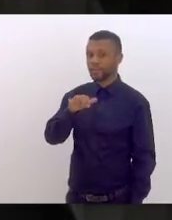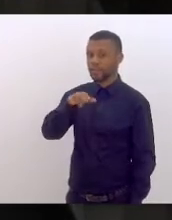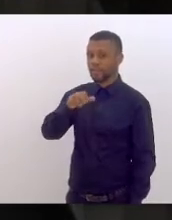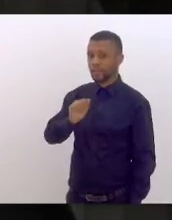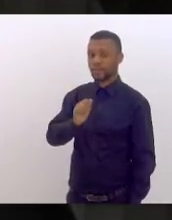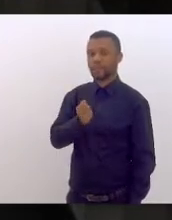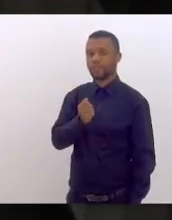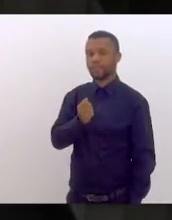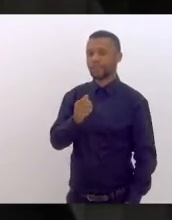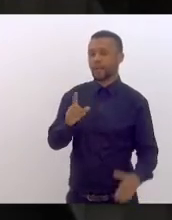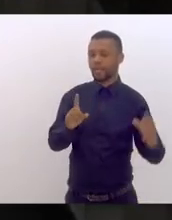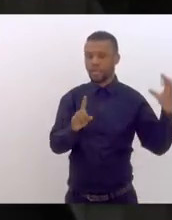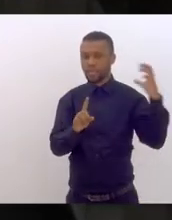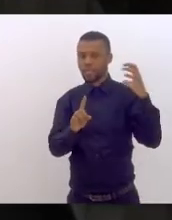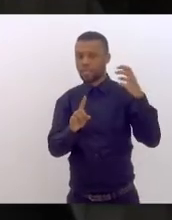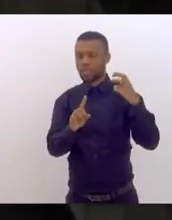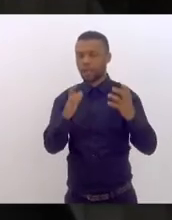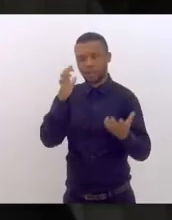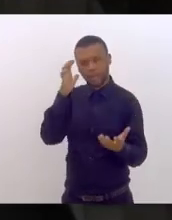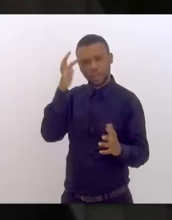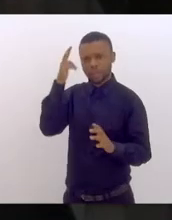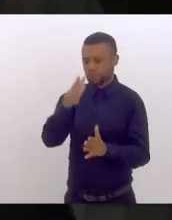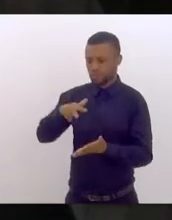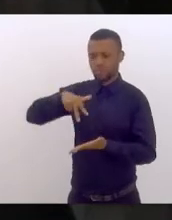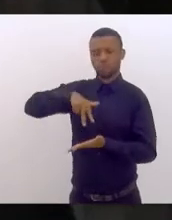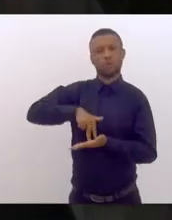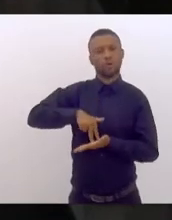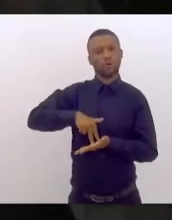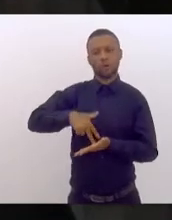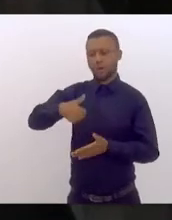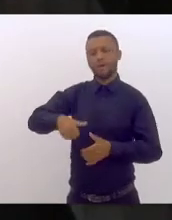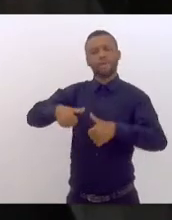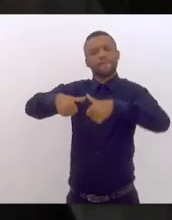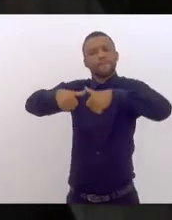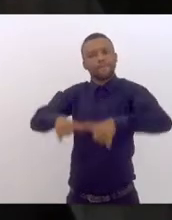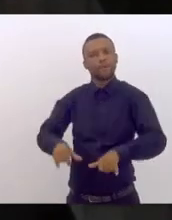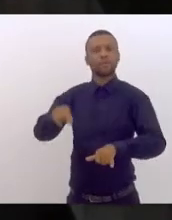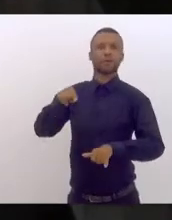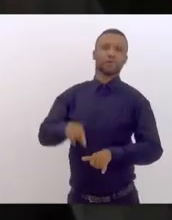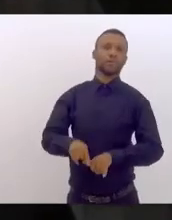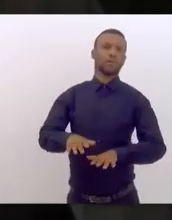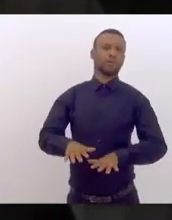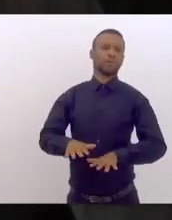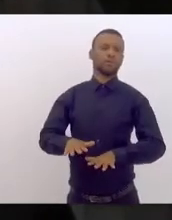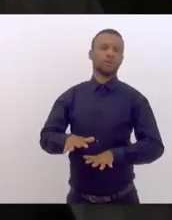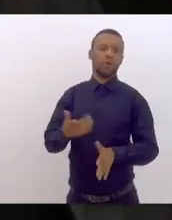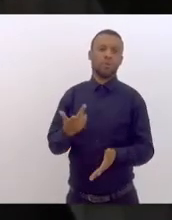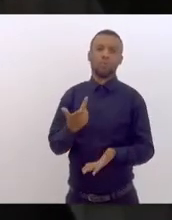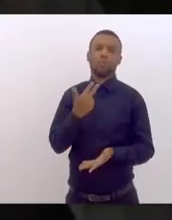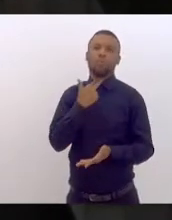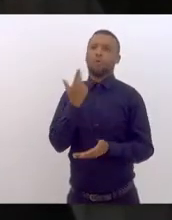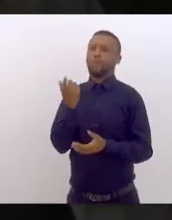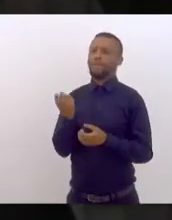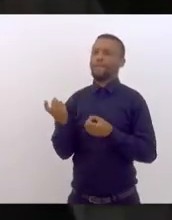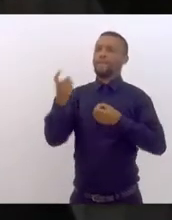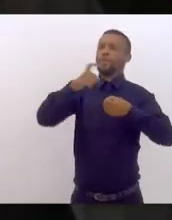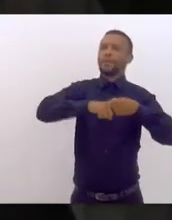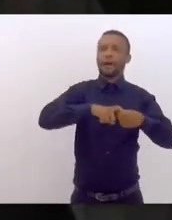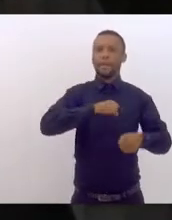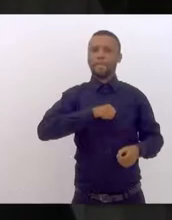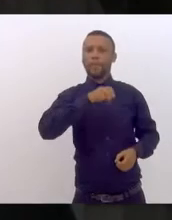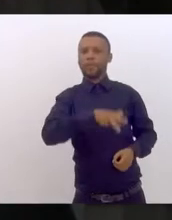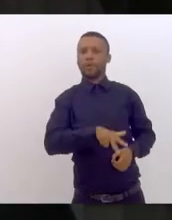ficaria Ah e não voltarei a para corte portuguesa Então a nossa